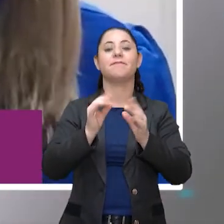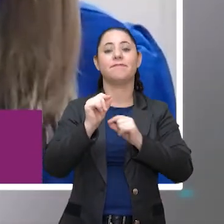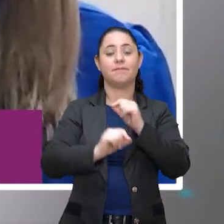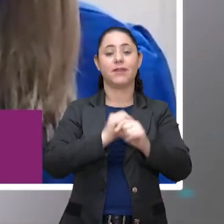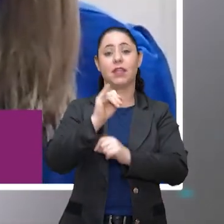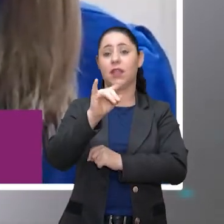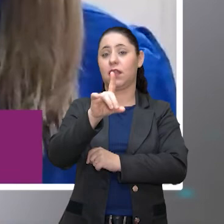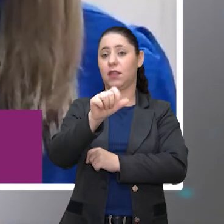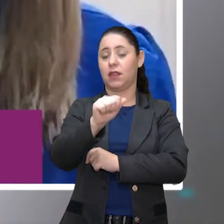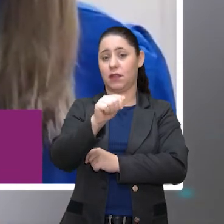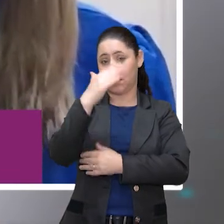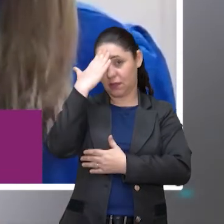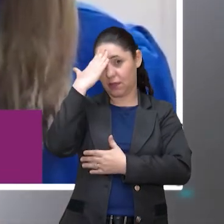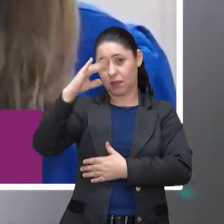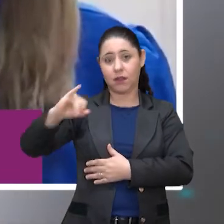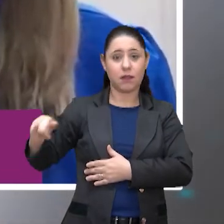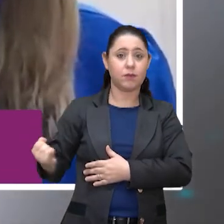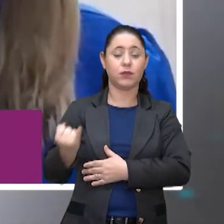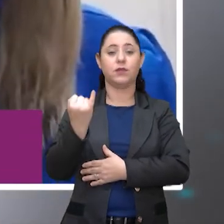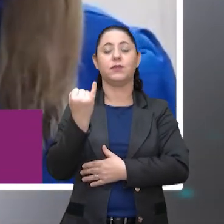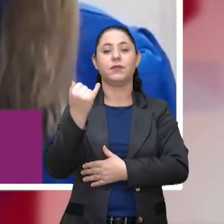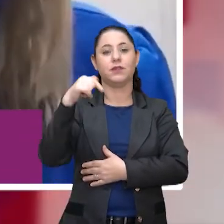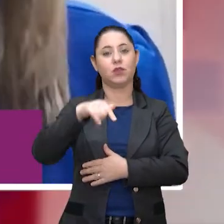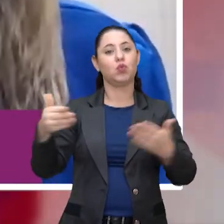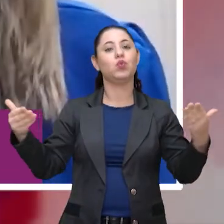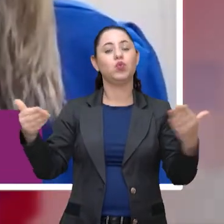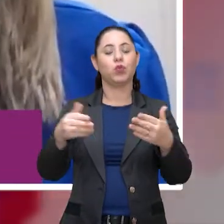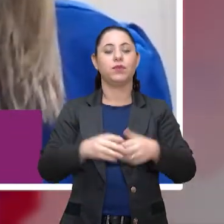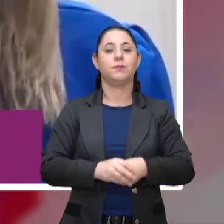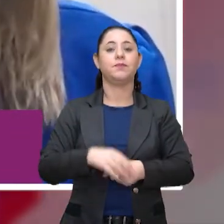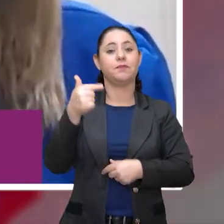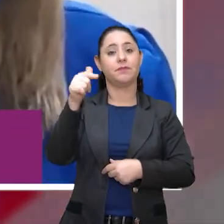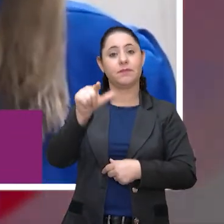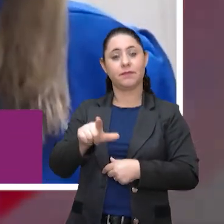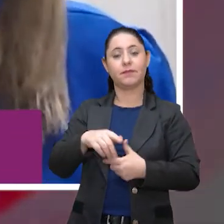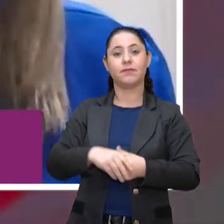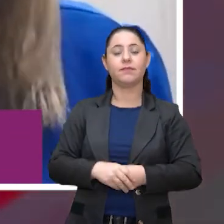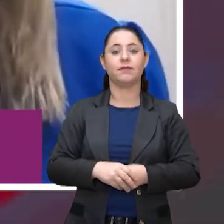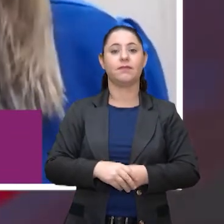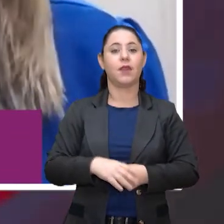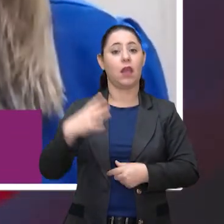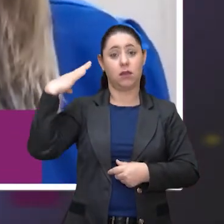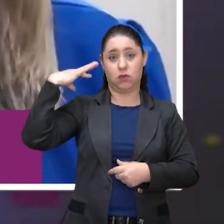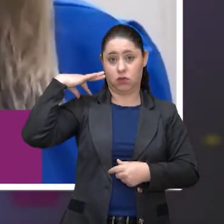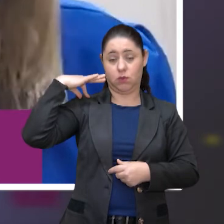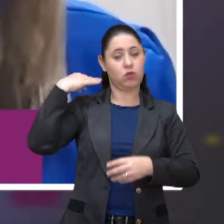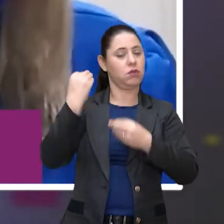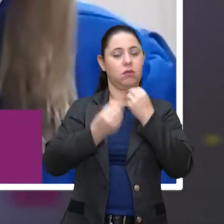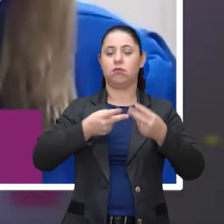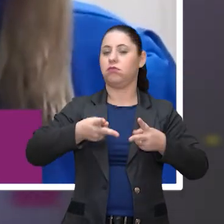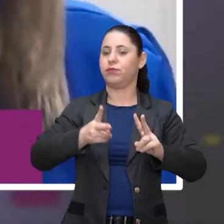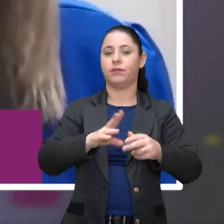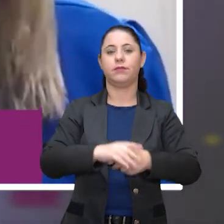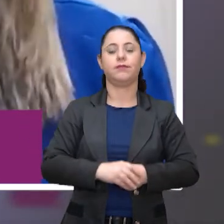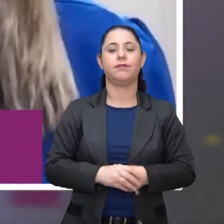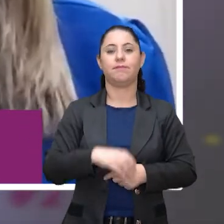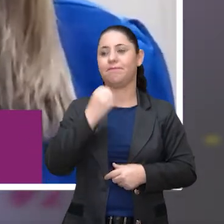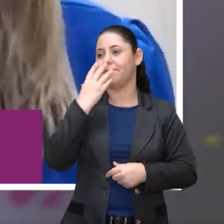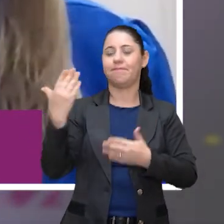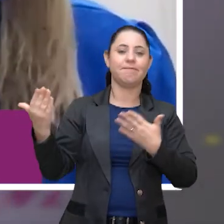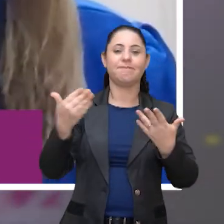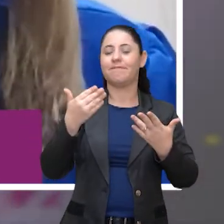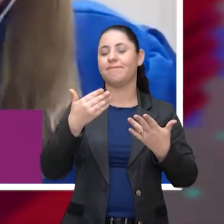exatamente isso, Ida. Eu agradeço a oportunidade de estar aqui com vocês novamente e a gente está à disposição, como sempre.